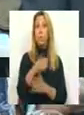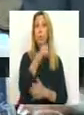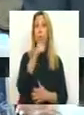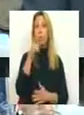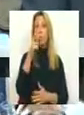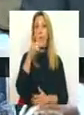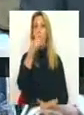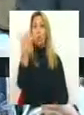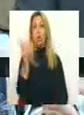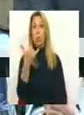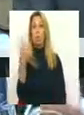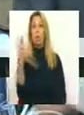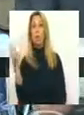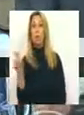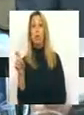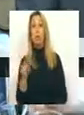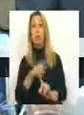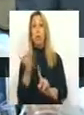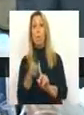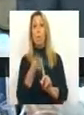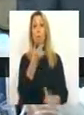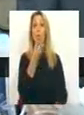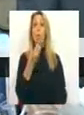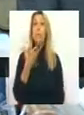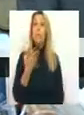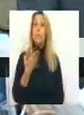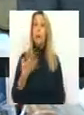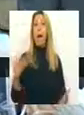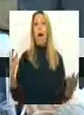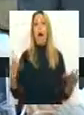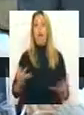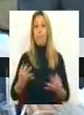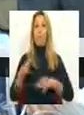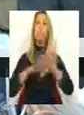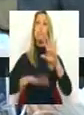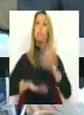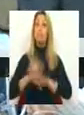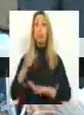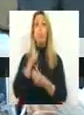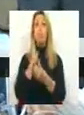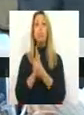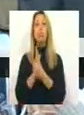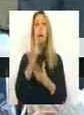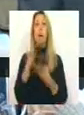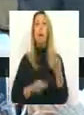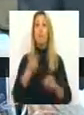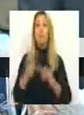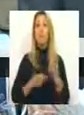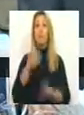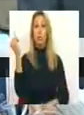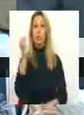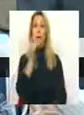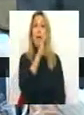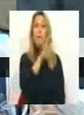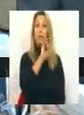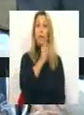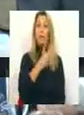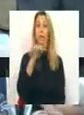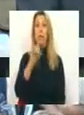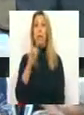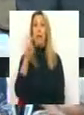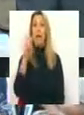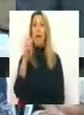trimestre de 2017, proceder à preparação dos processos de avaliação institucional, quer por parte da FCT, quer por parte da